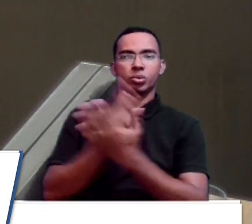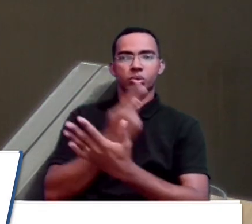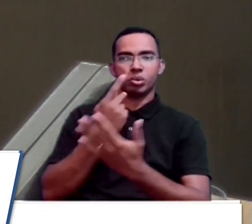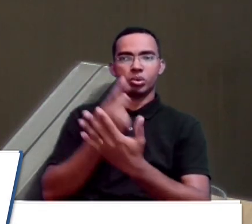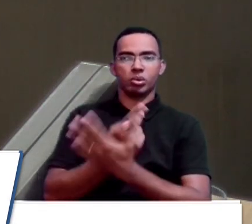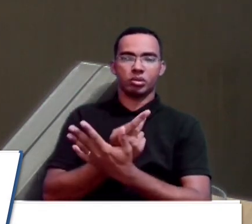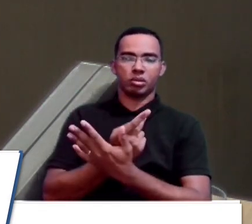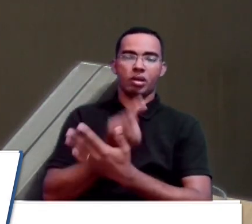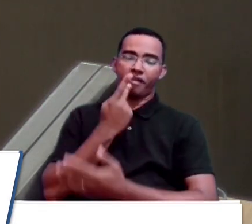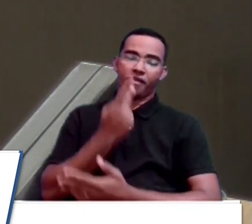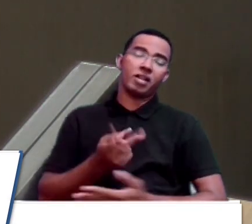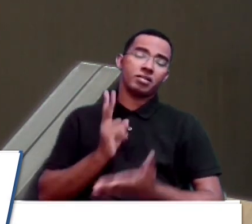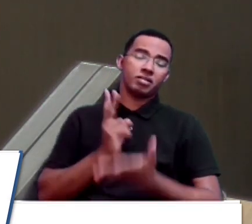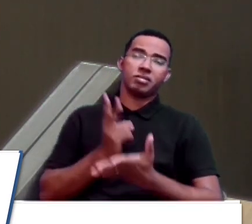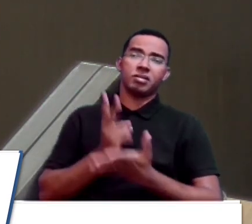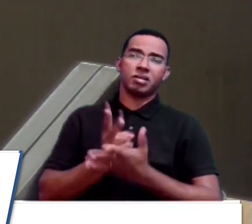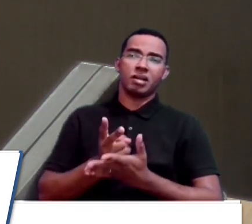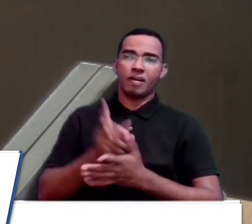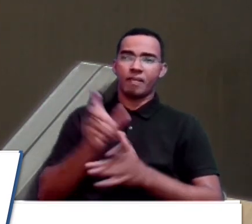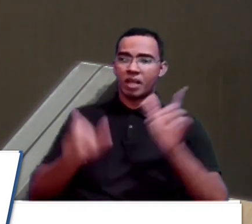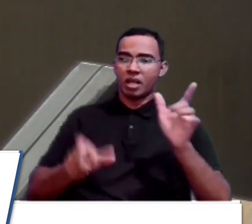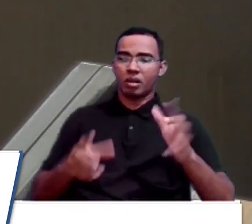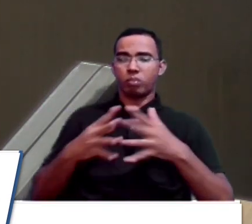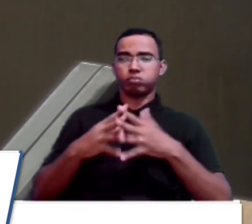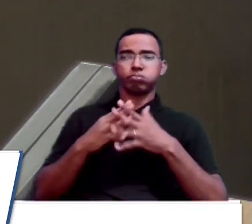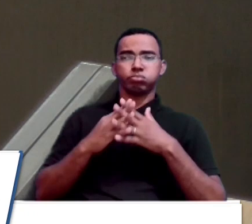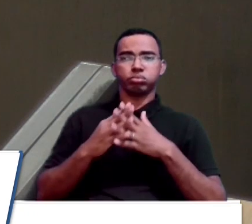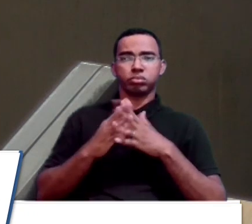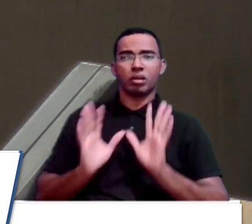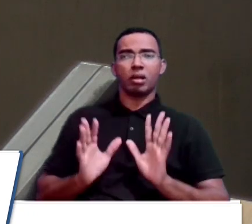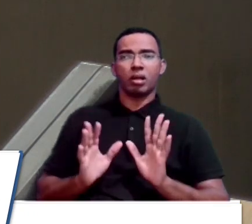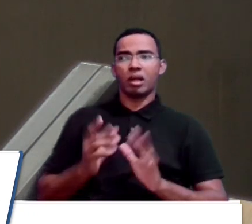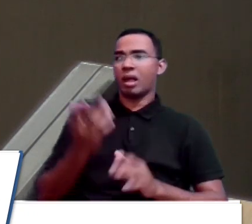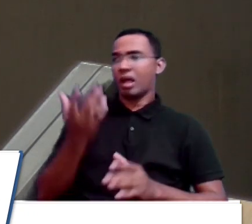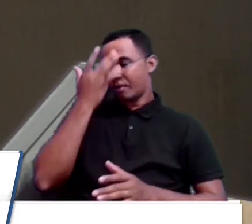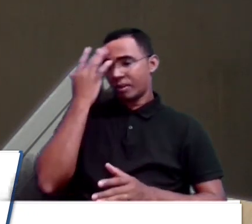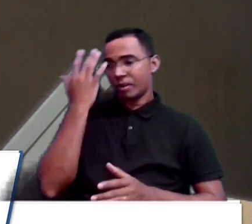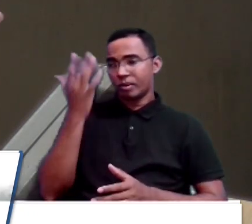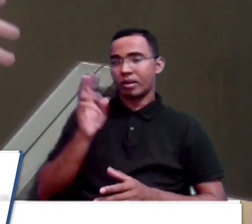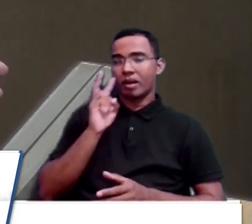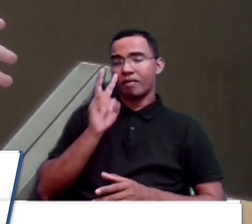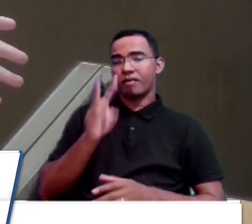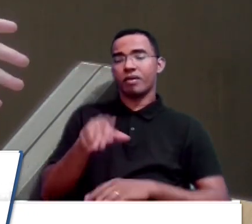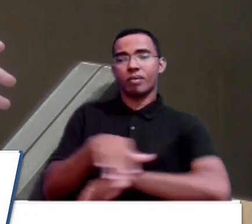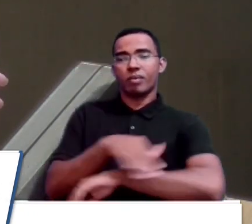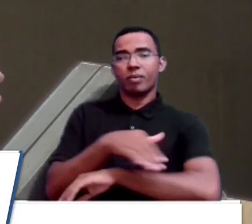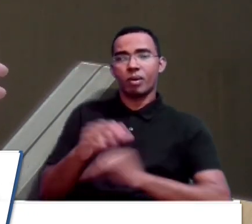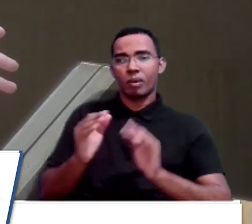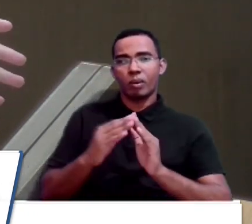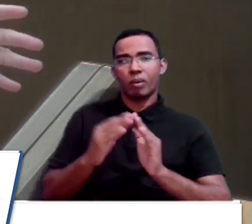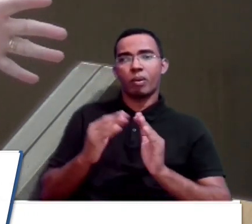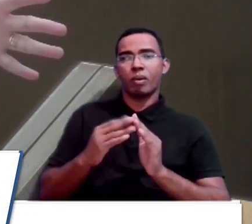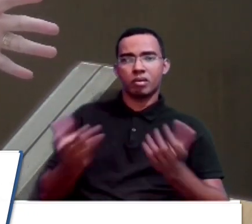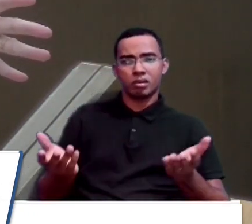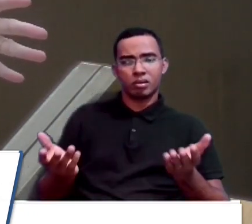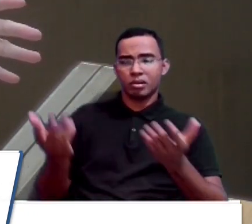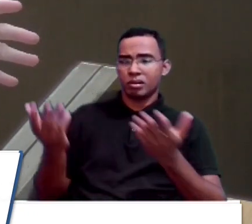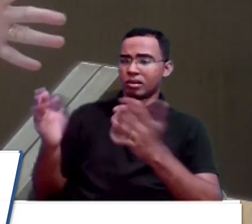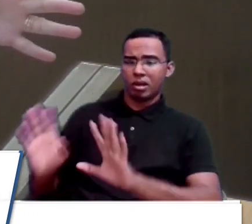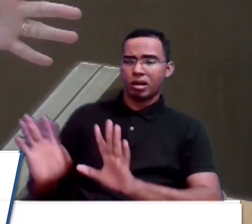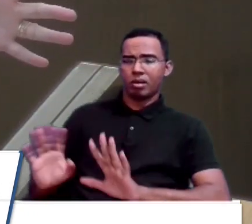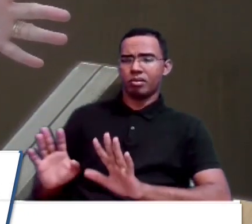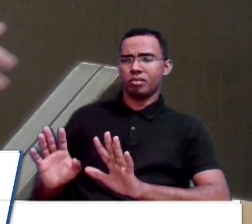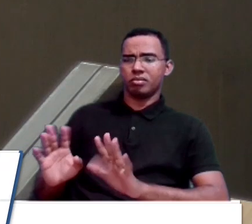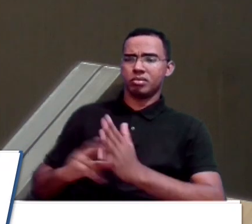que nós estamos falando. Aí as pessoas confundem, né? Mas ninguém quer ver um morador de rua próximo a você. Não.